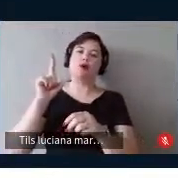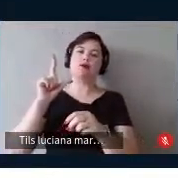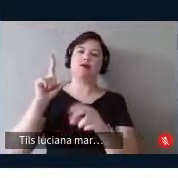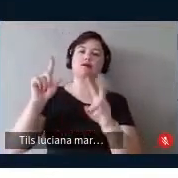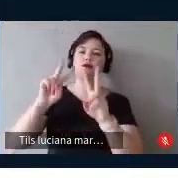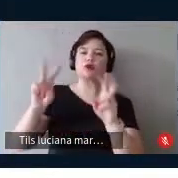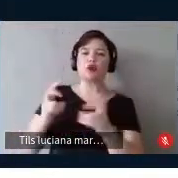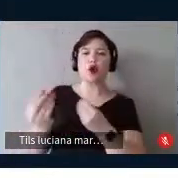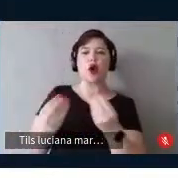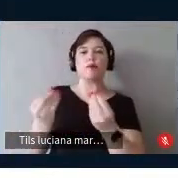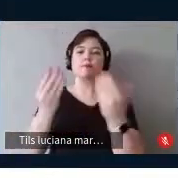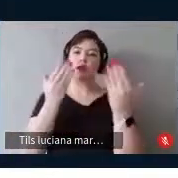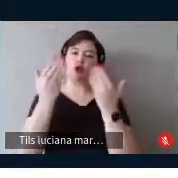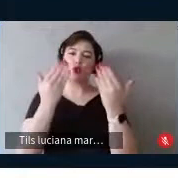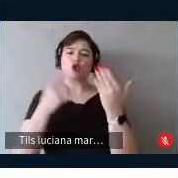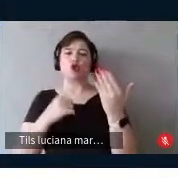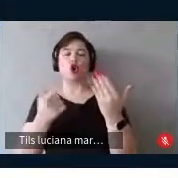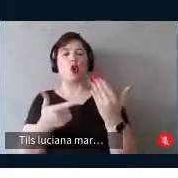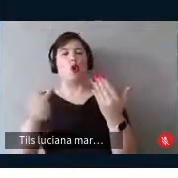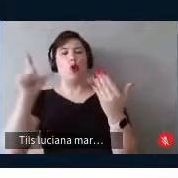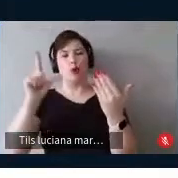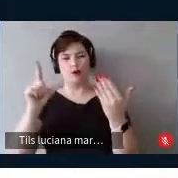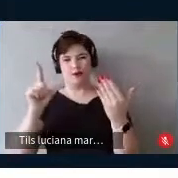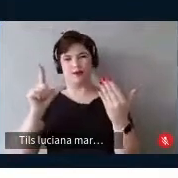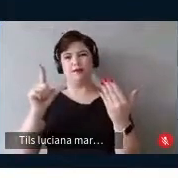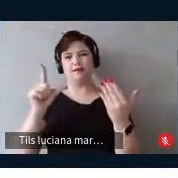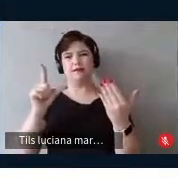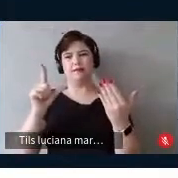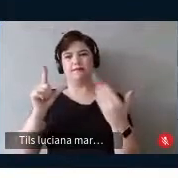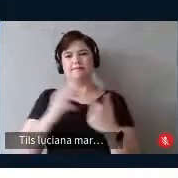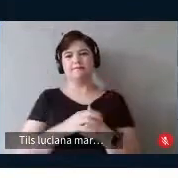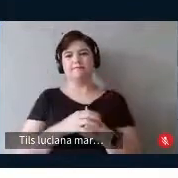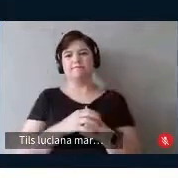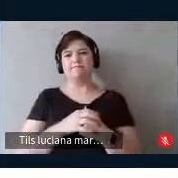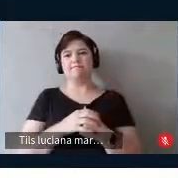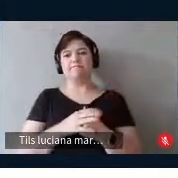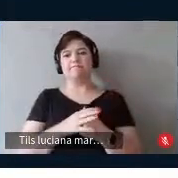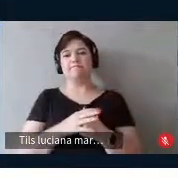concepção, a psicologia tem outra concepção. E dentro